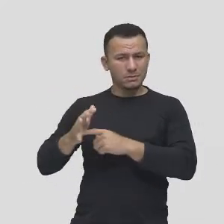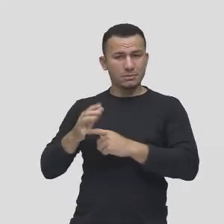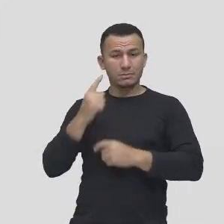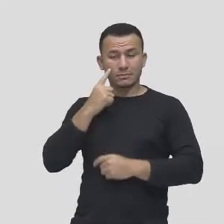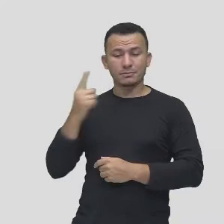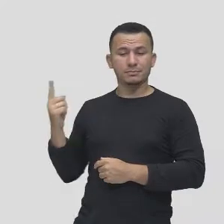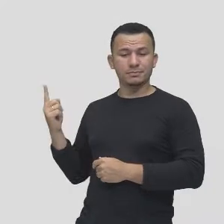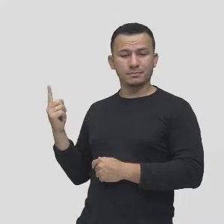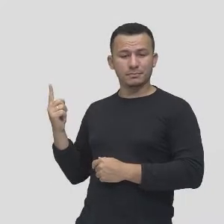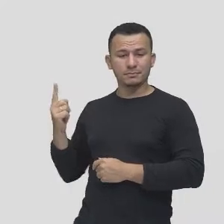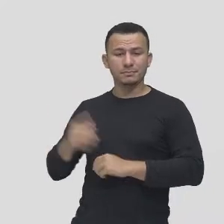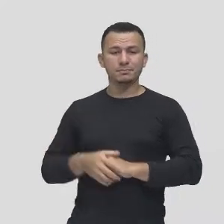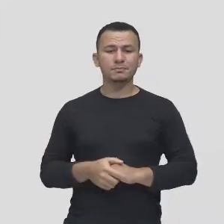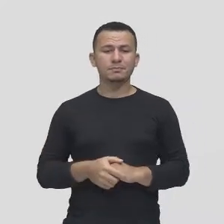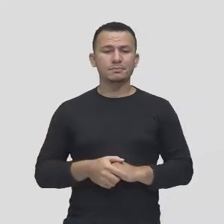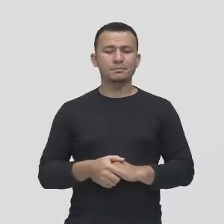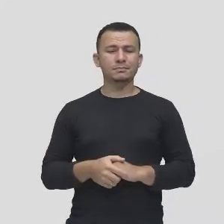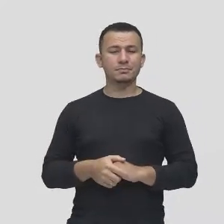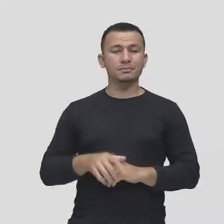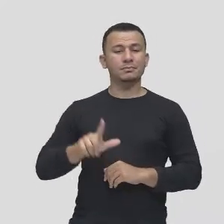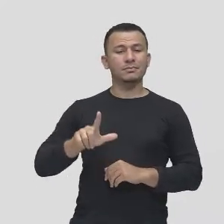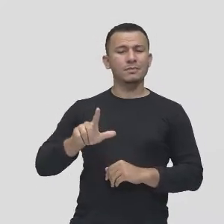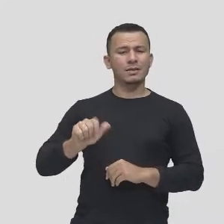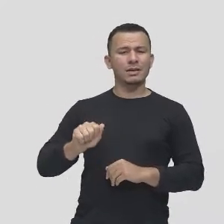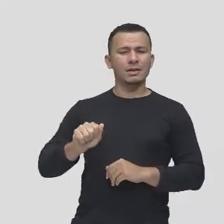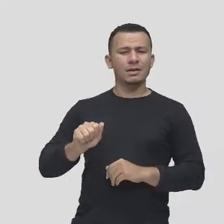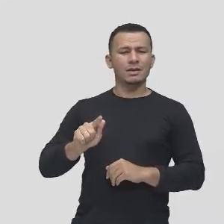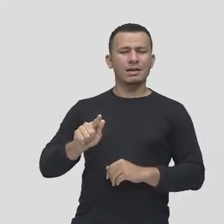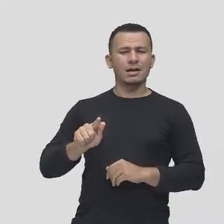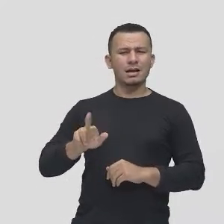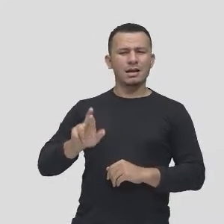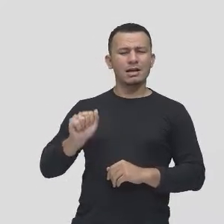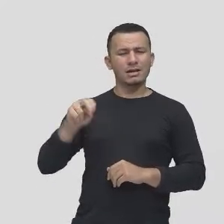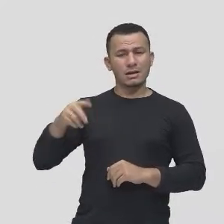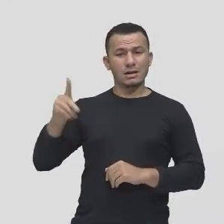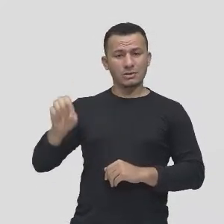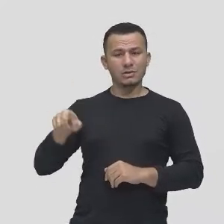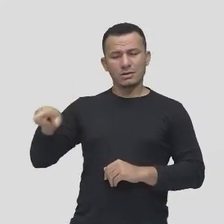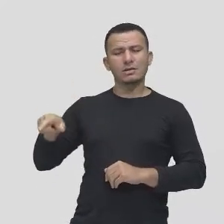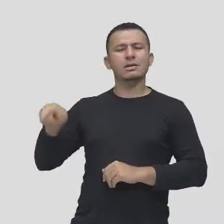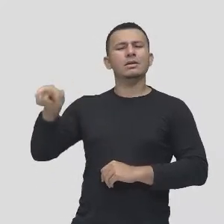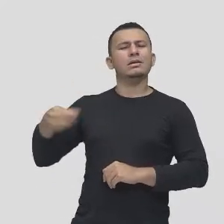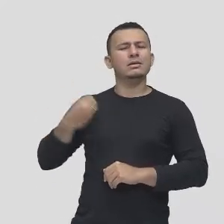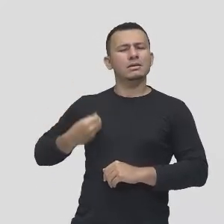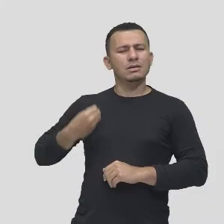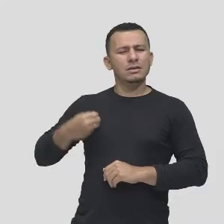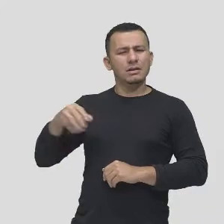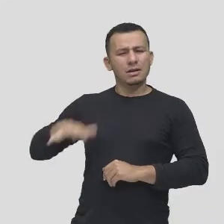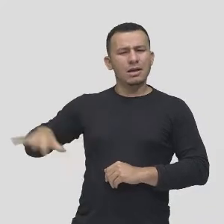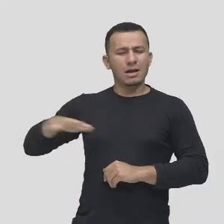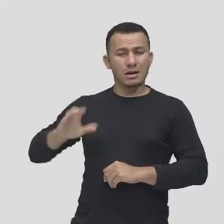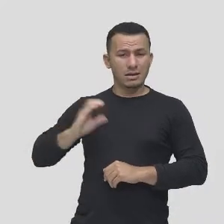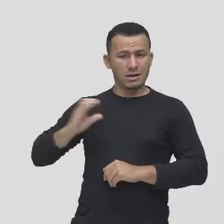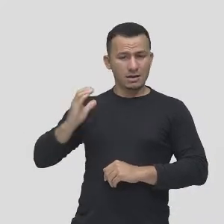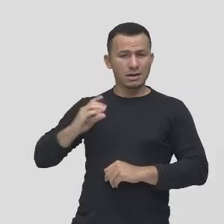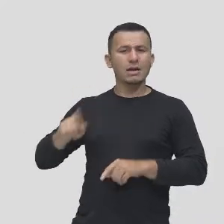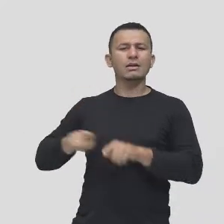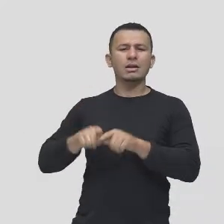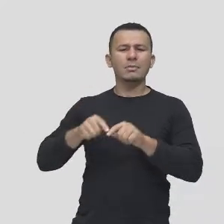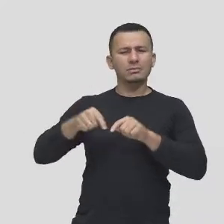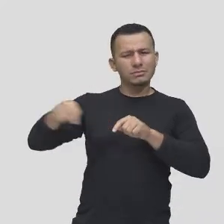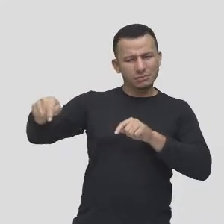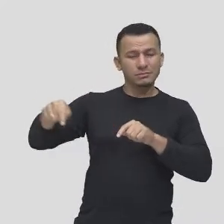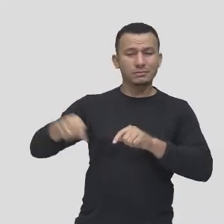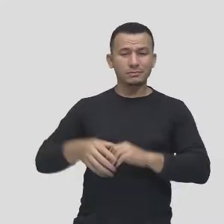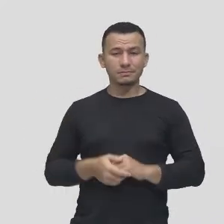Grande 2, né? Presente lá no território do Canadá, que também gera energia para lá. Com